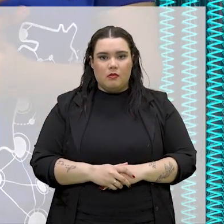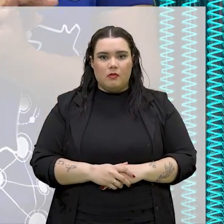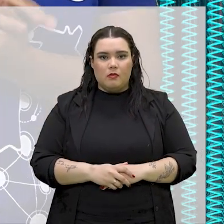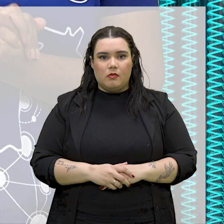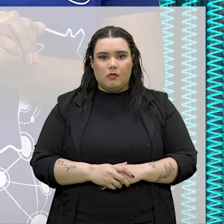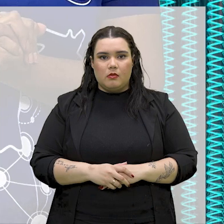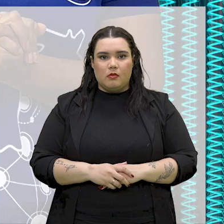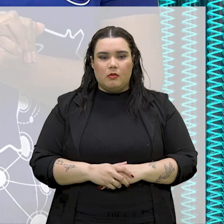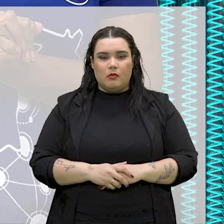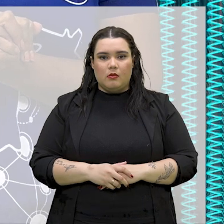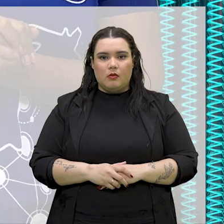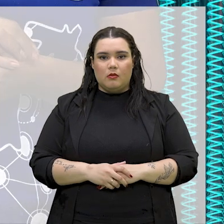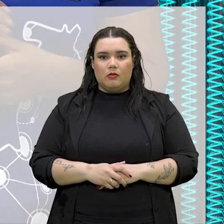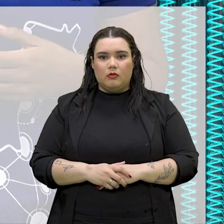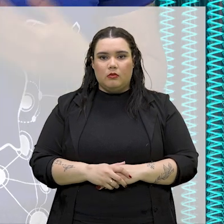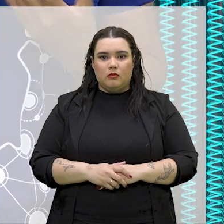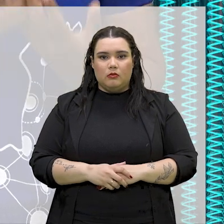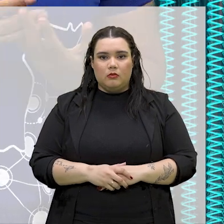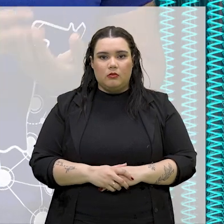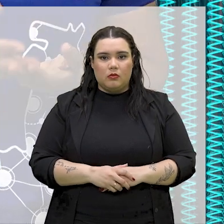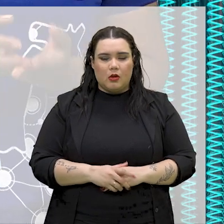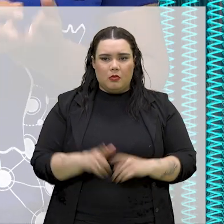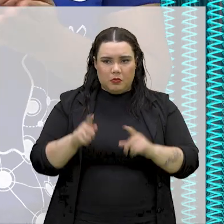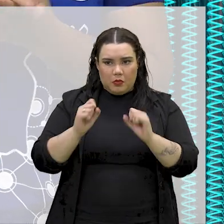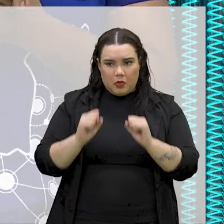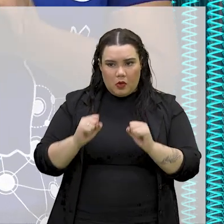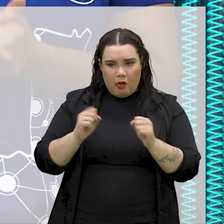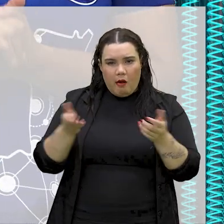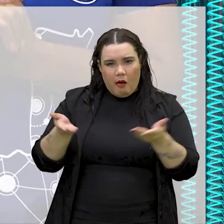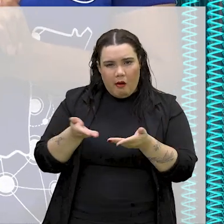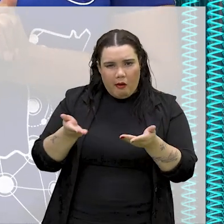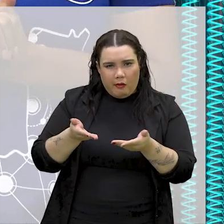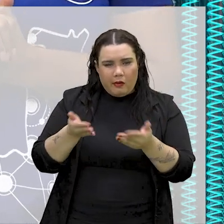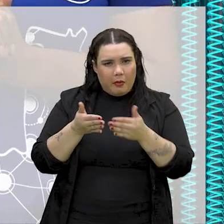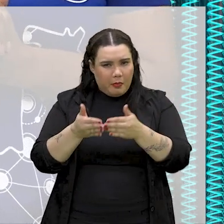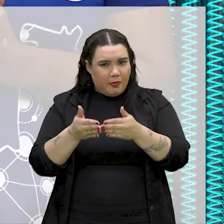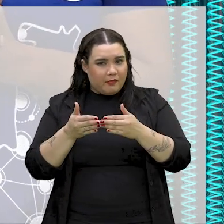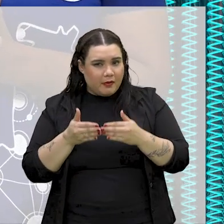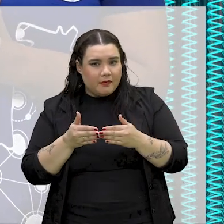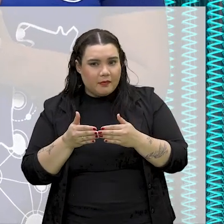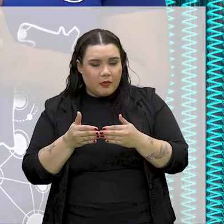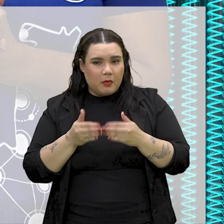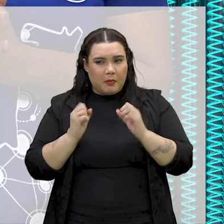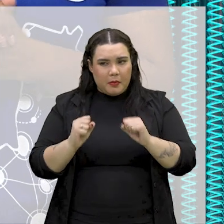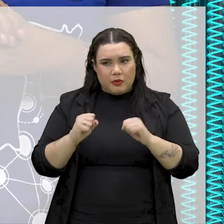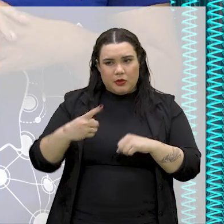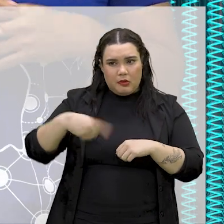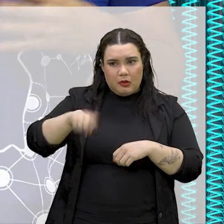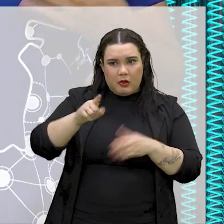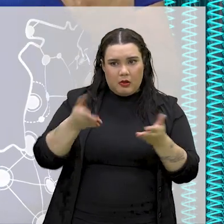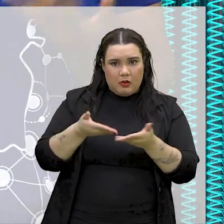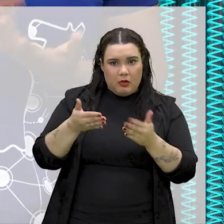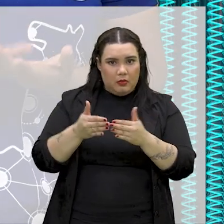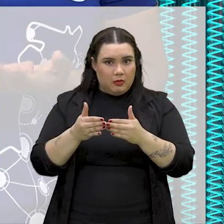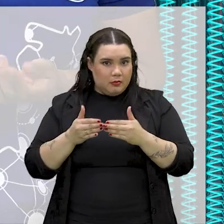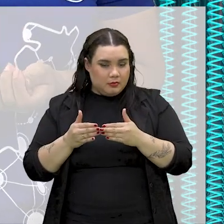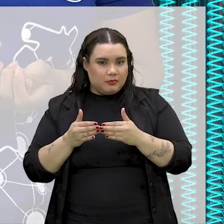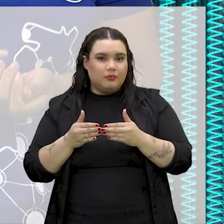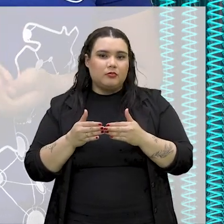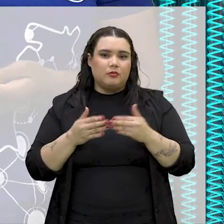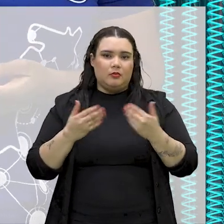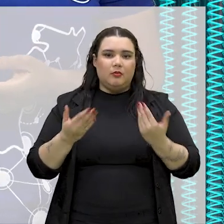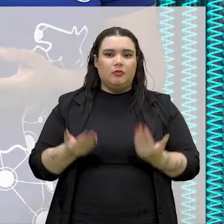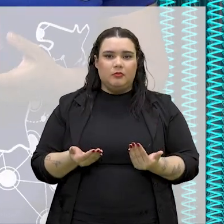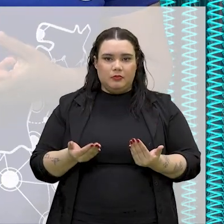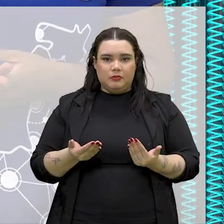immediately, please? Ou você pode fazer isso agora, nesse momento, por favor? Então, apesar de ser